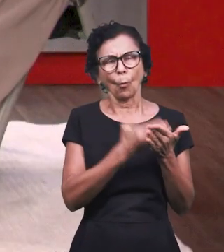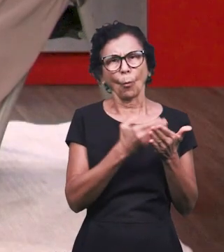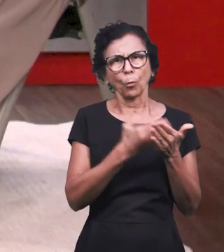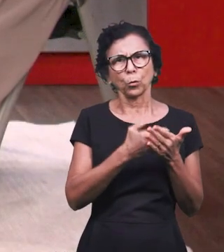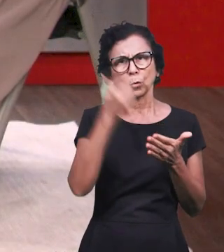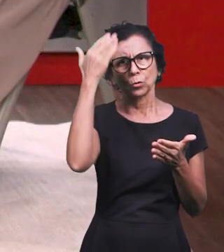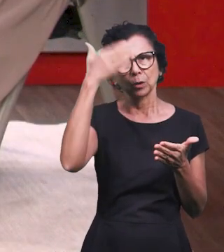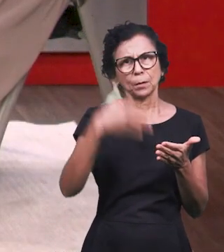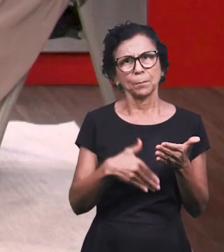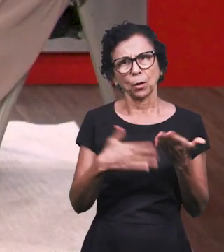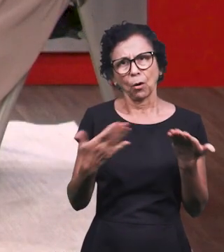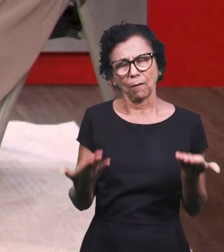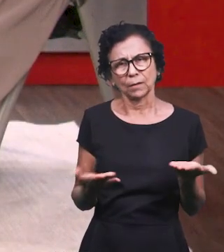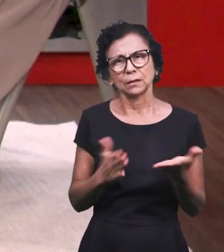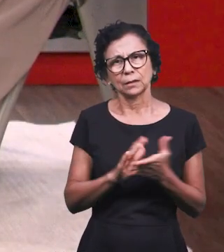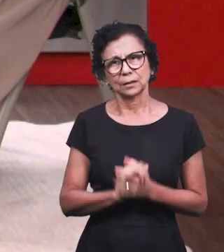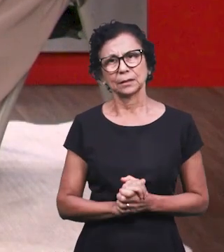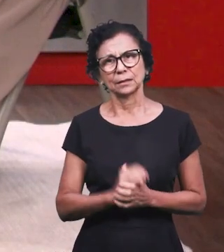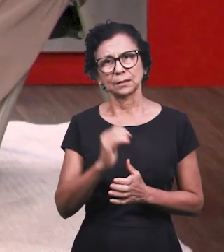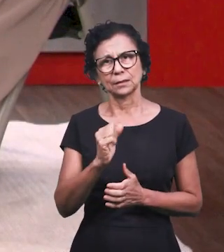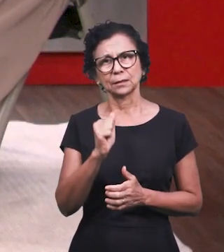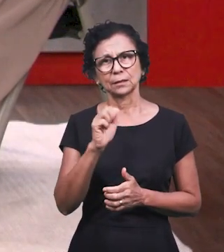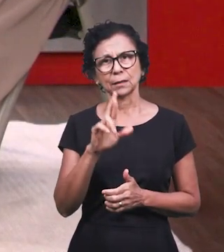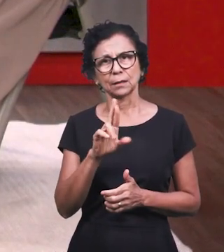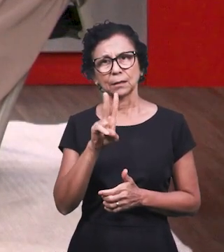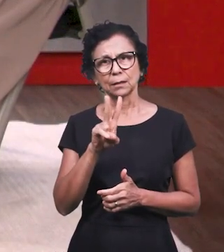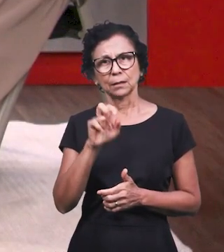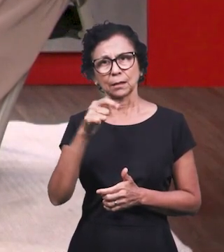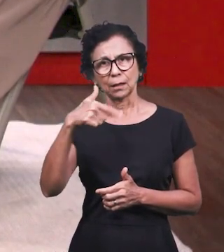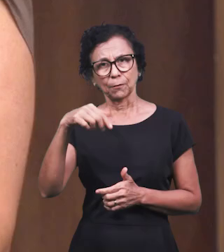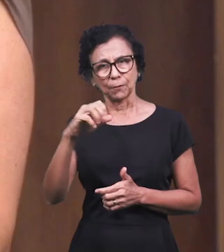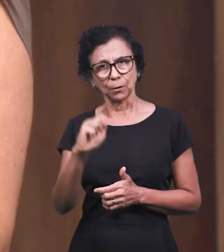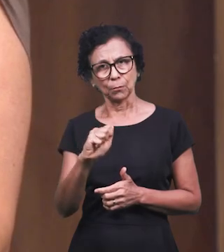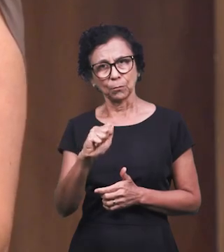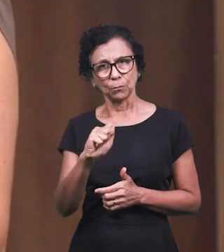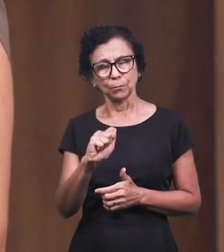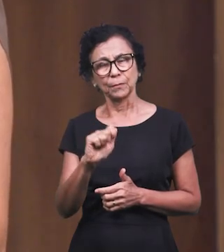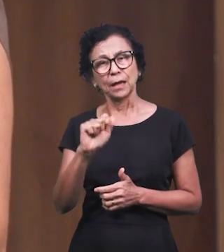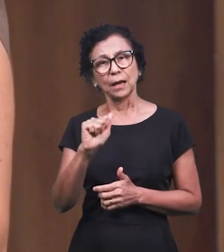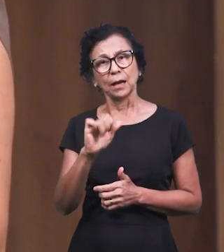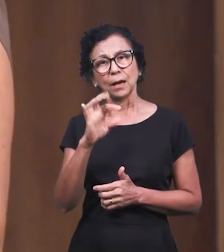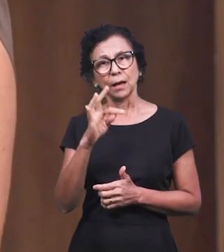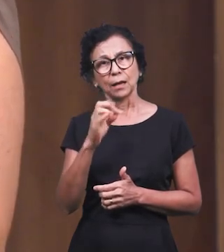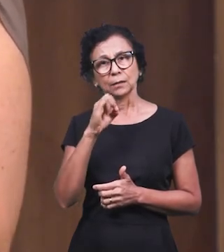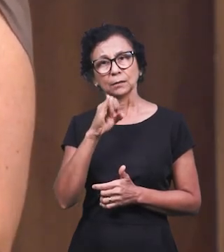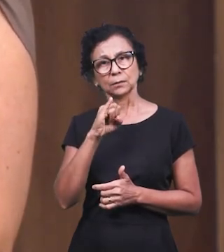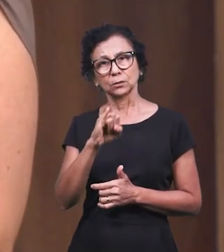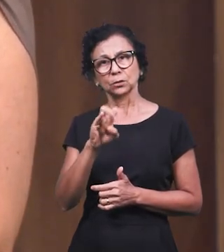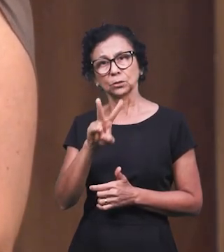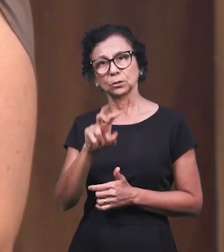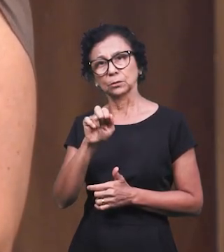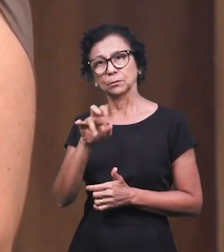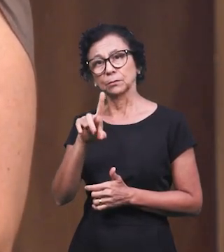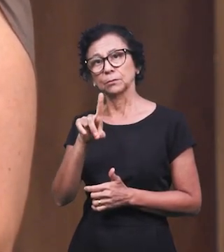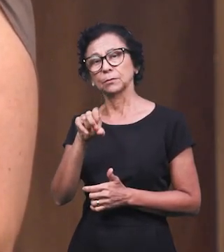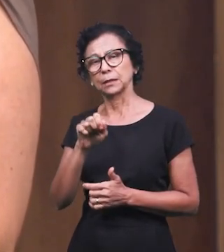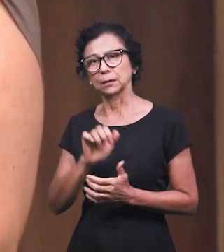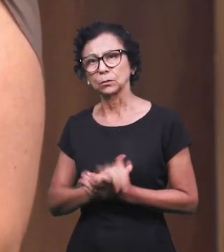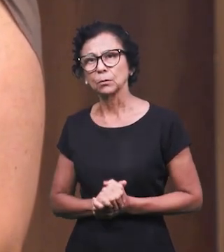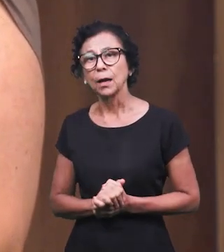benefício do carvão ativado para os dentes. Entendi. E a gente vê no mercado alguns cremes dentais